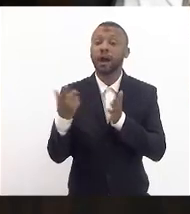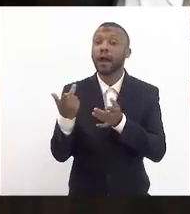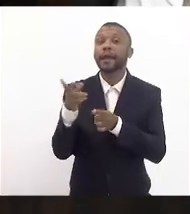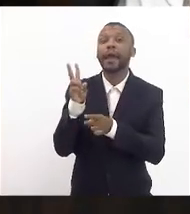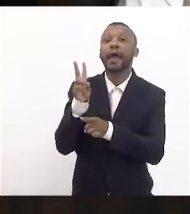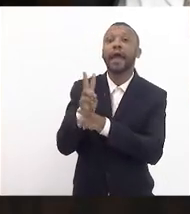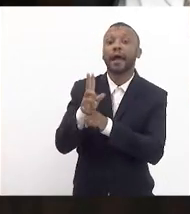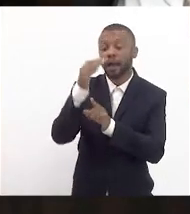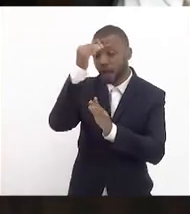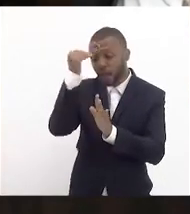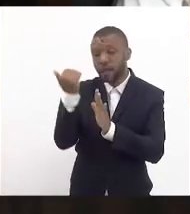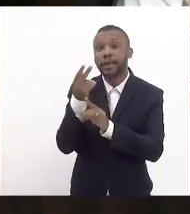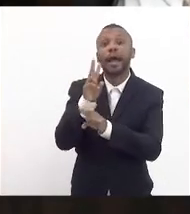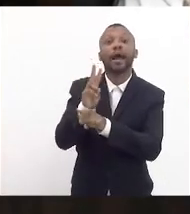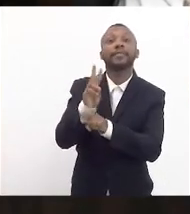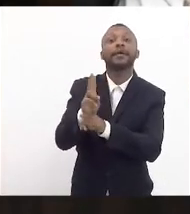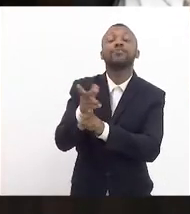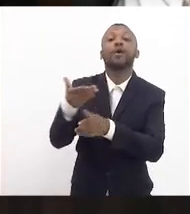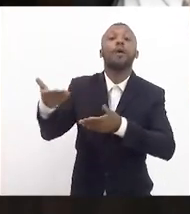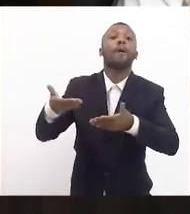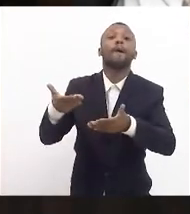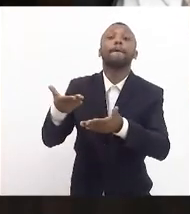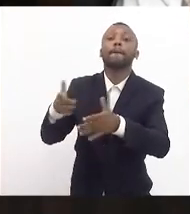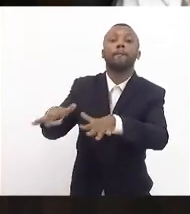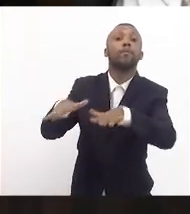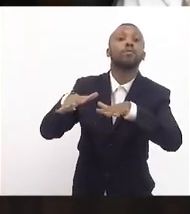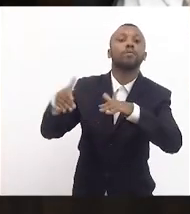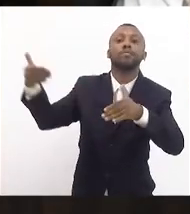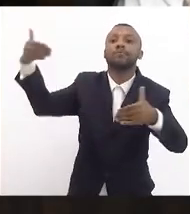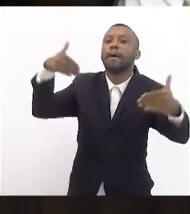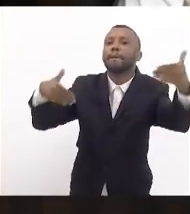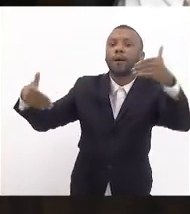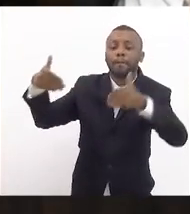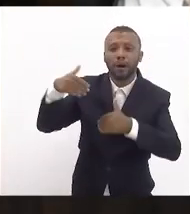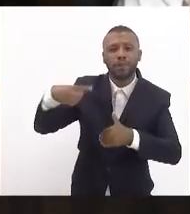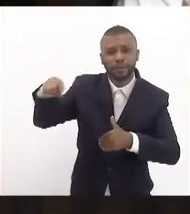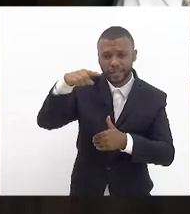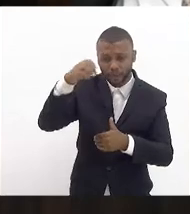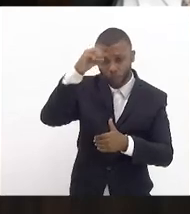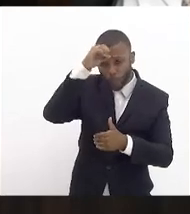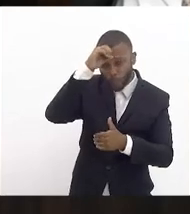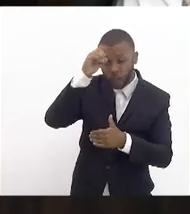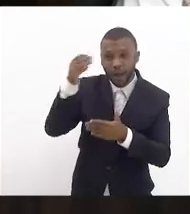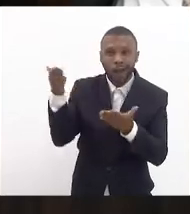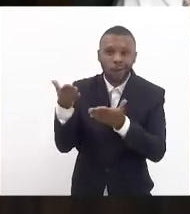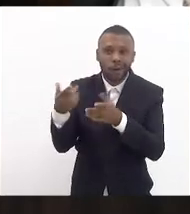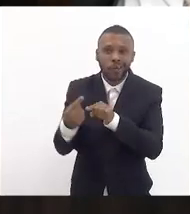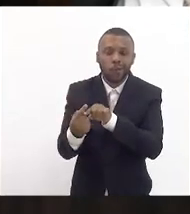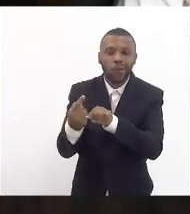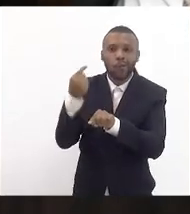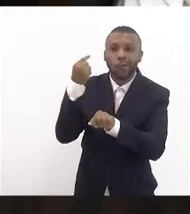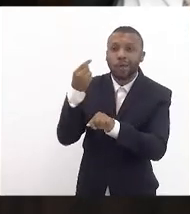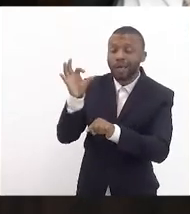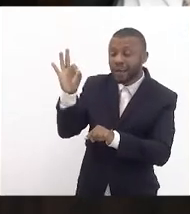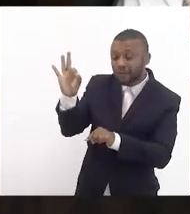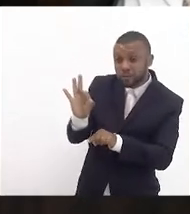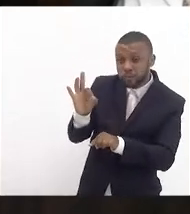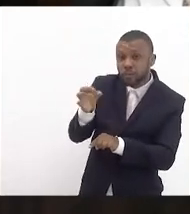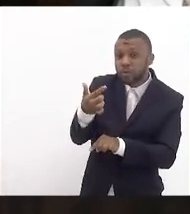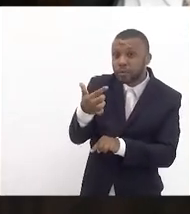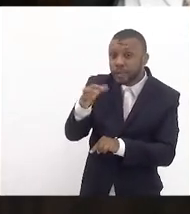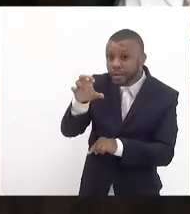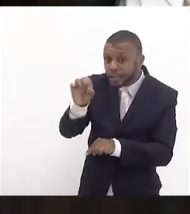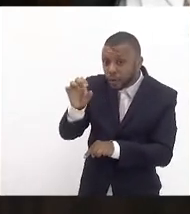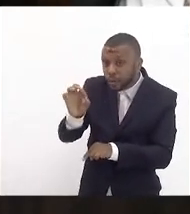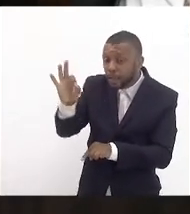Quem atende o público. Porque, se Vossa Excelência não sabe, agora há pouco subiu mais de 250% o número de